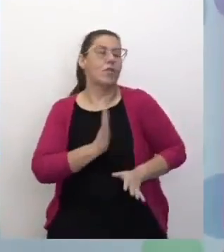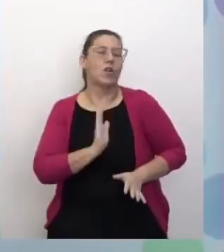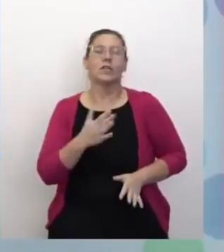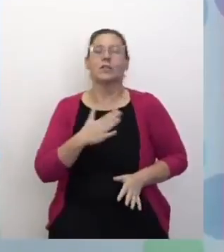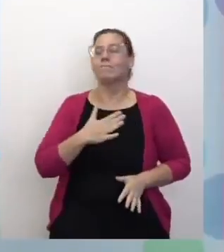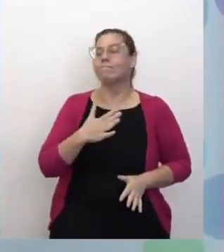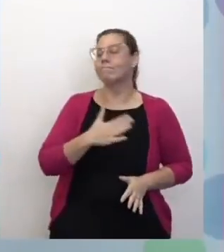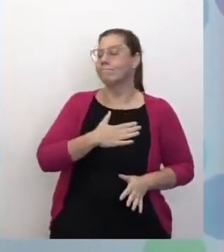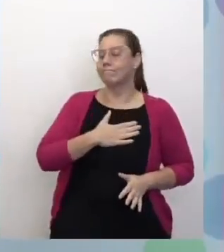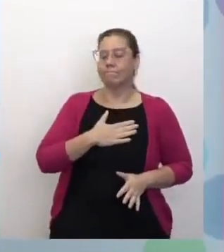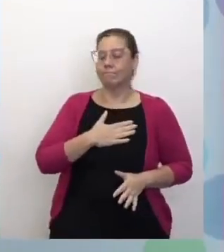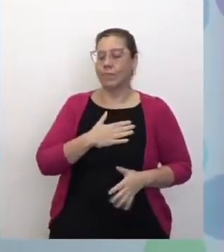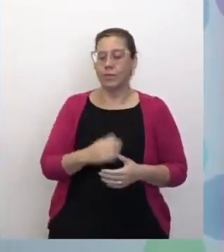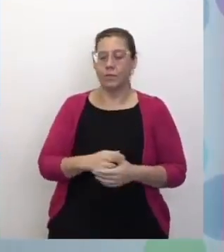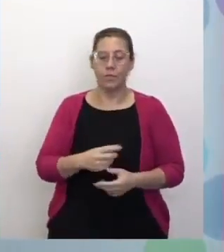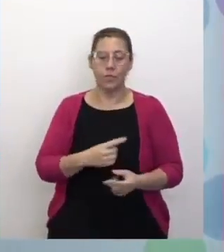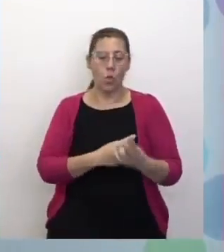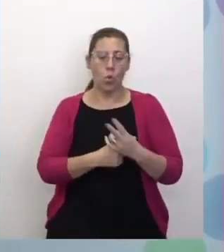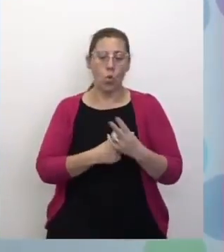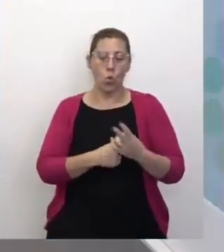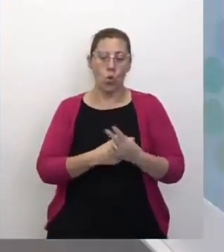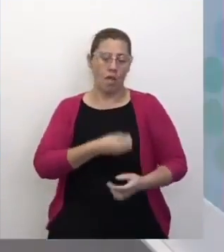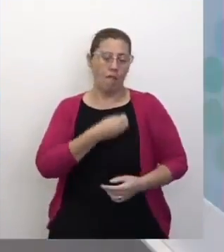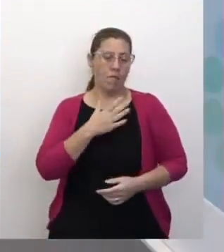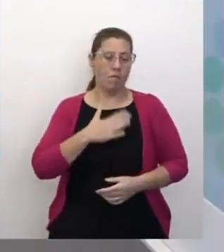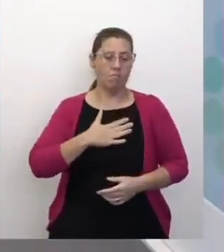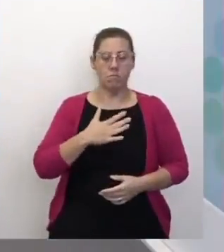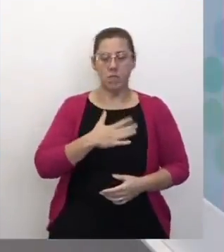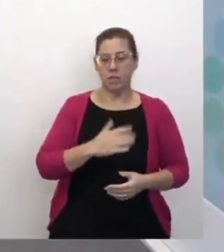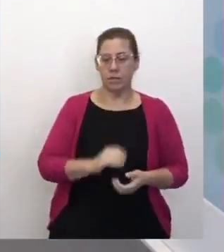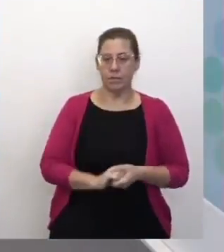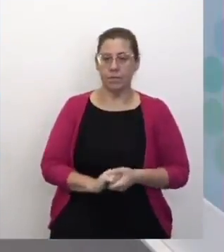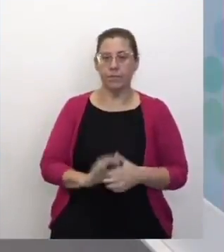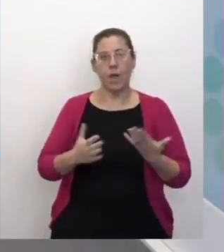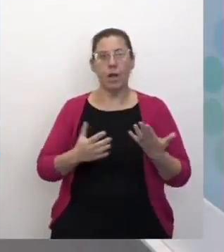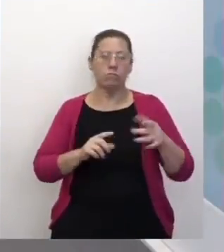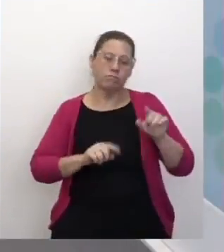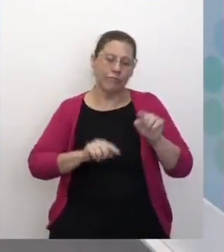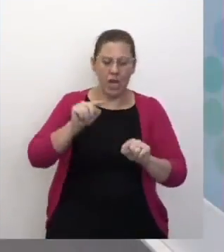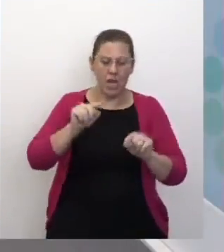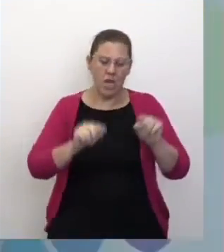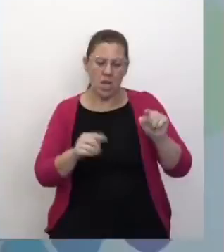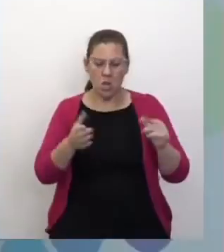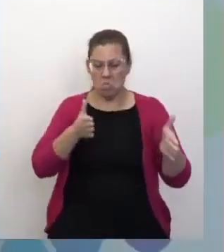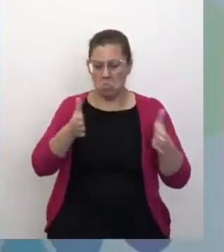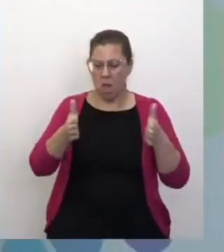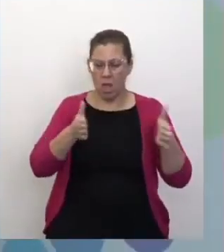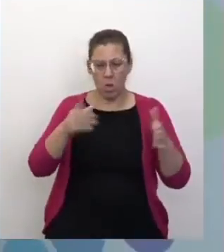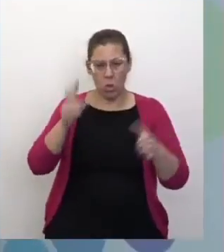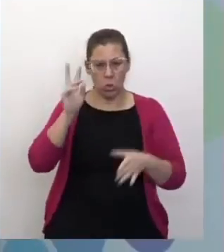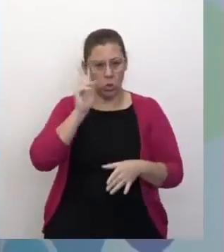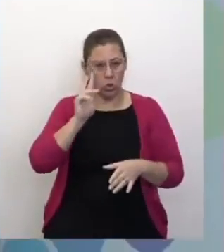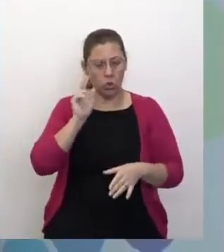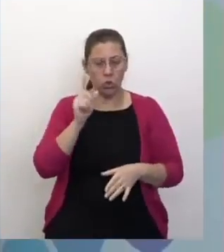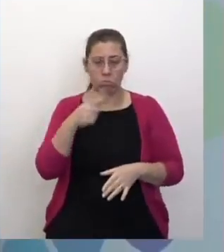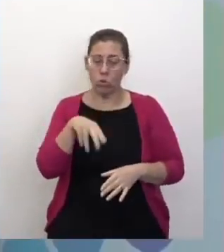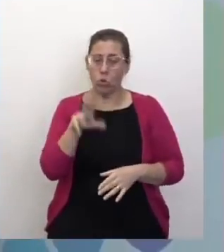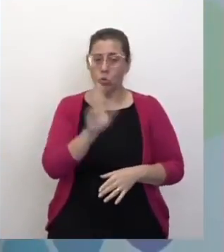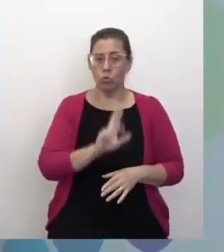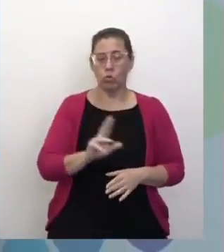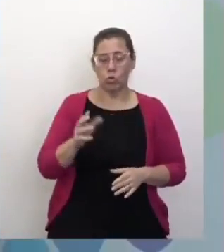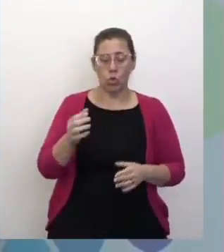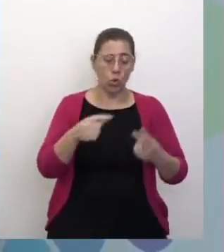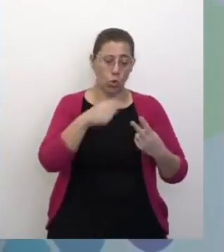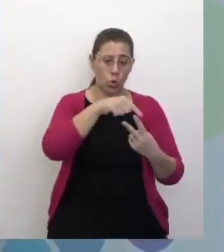leva para onde quiser. Exatamente. Então, porque aí varia do período histórico. Na verdade, nós estamos utilizando dois